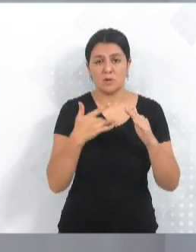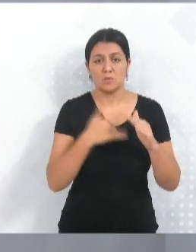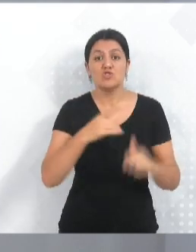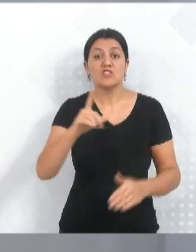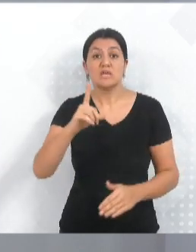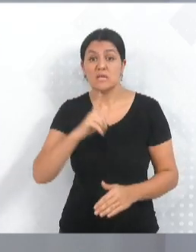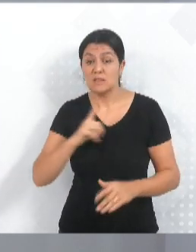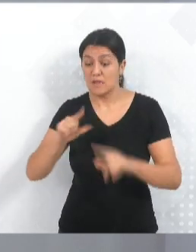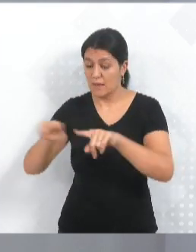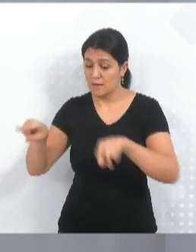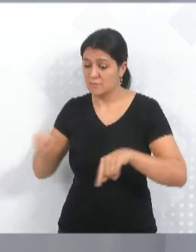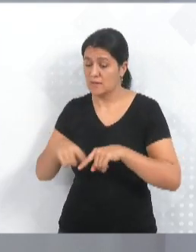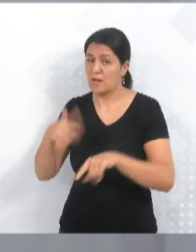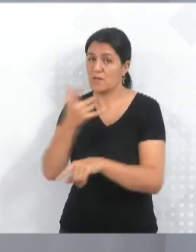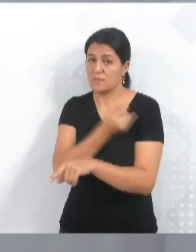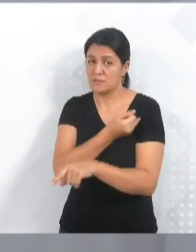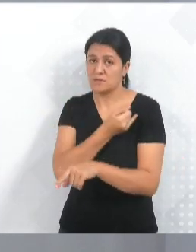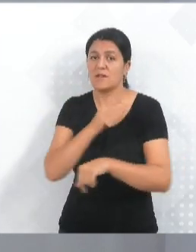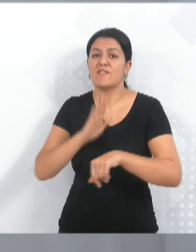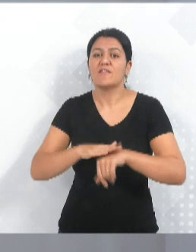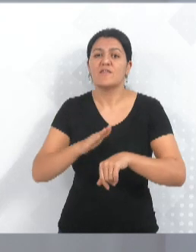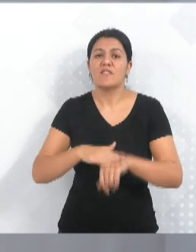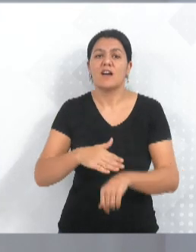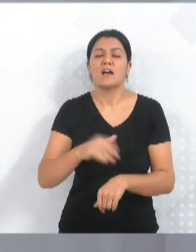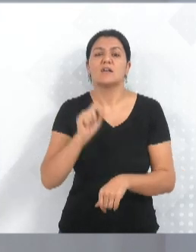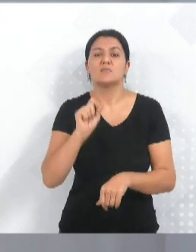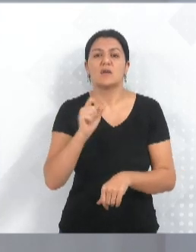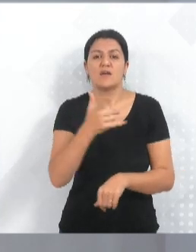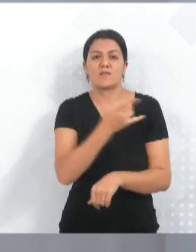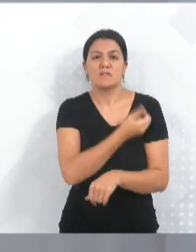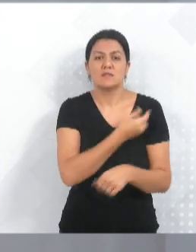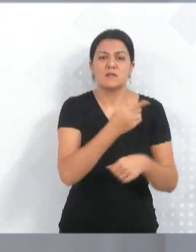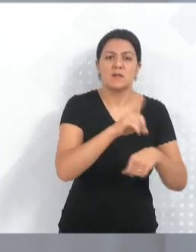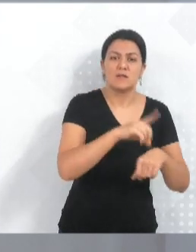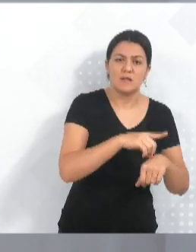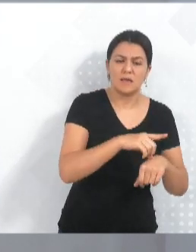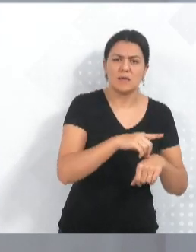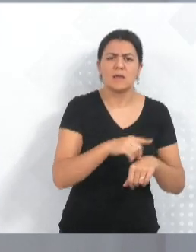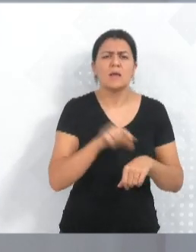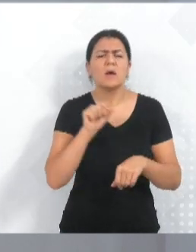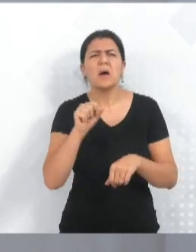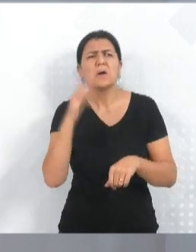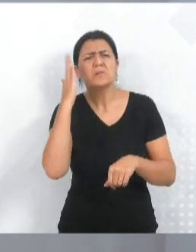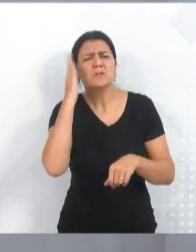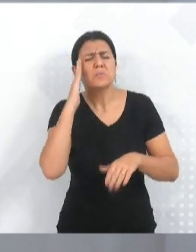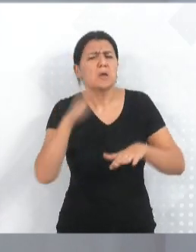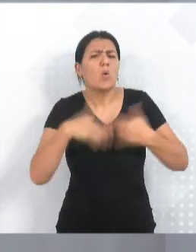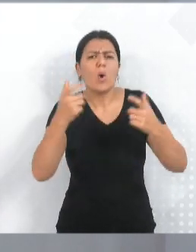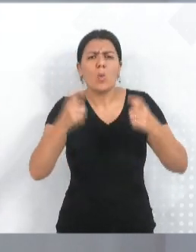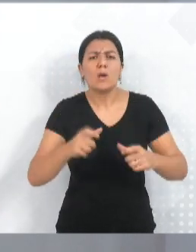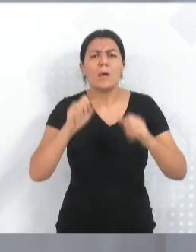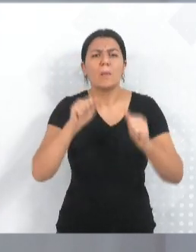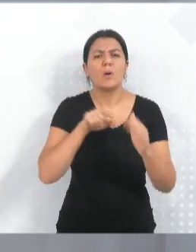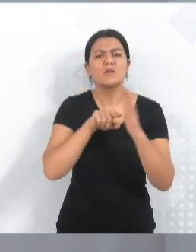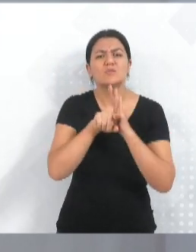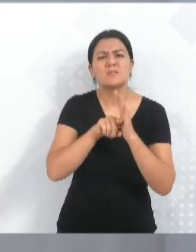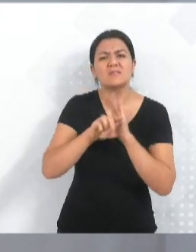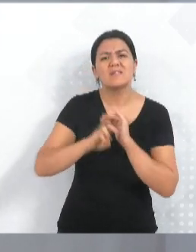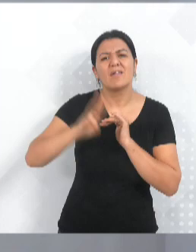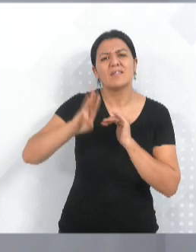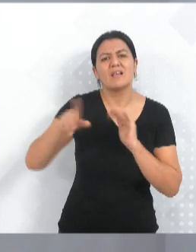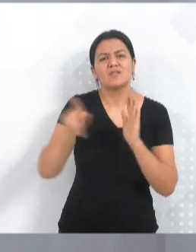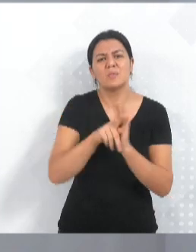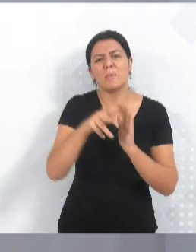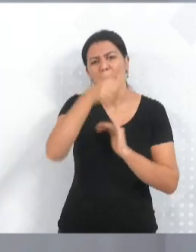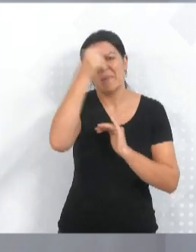vacinando a população no site da prefeitura é possível consultar Quais são esses locais seria isso na manhã de hoje muito